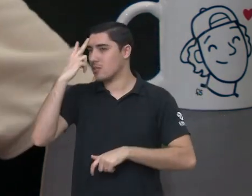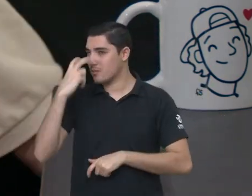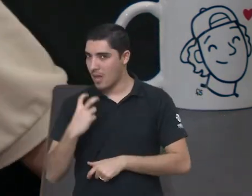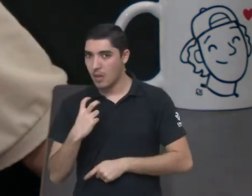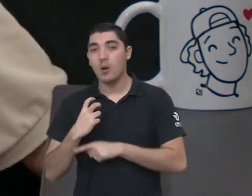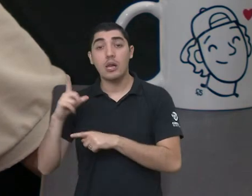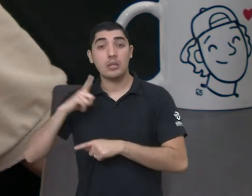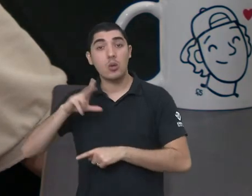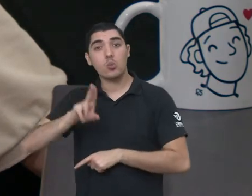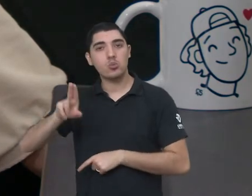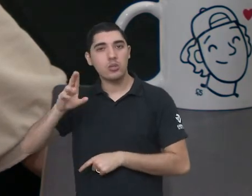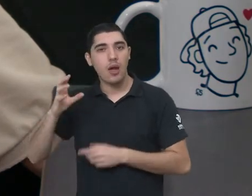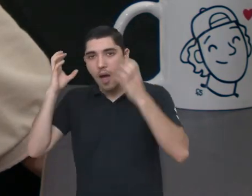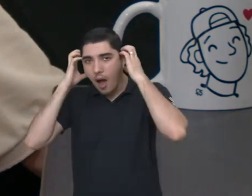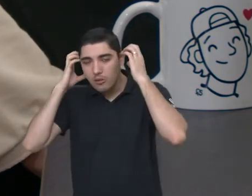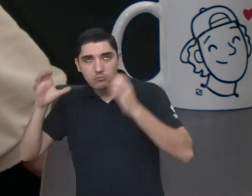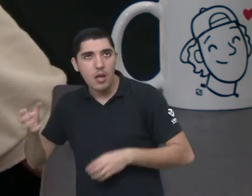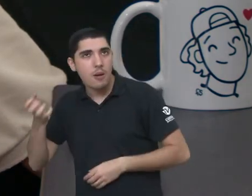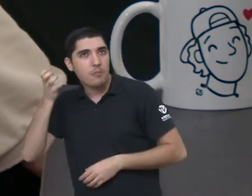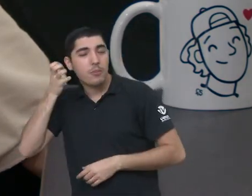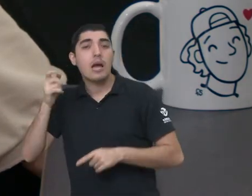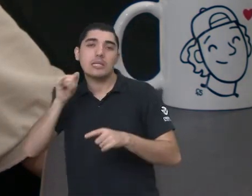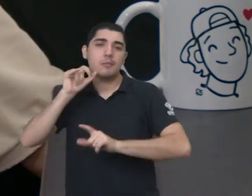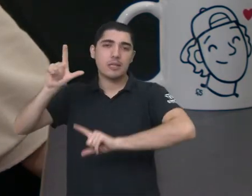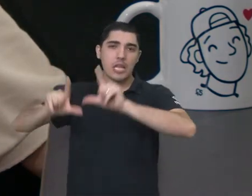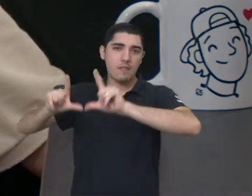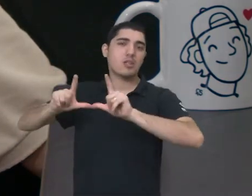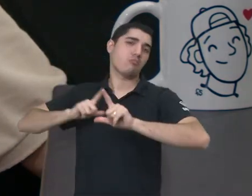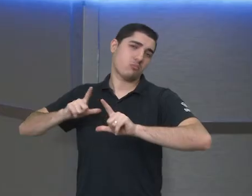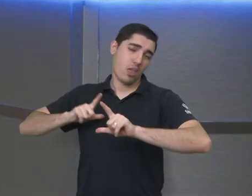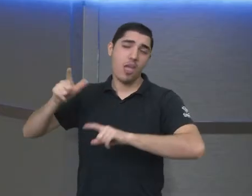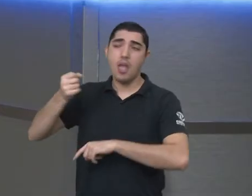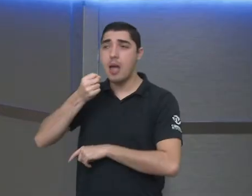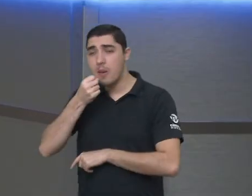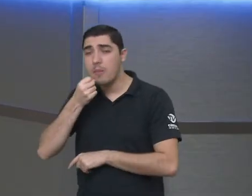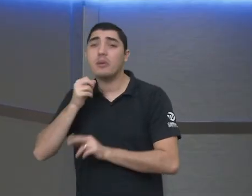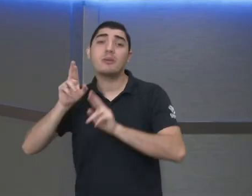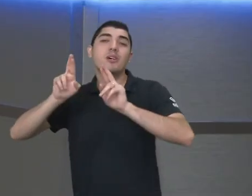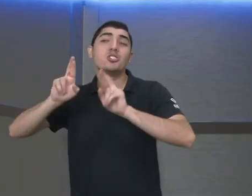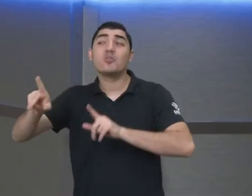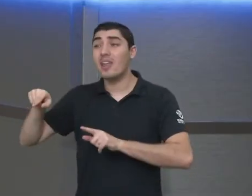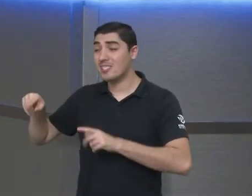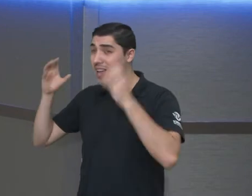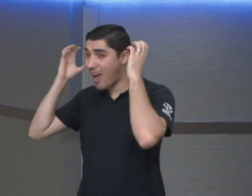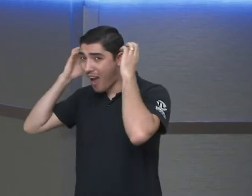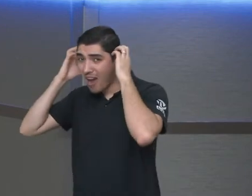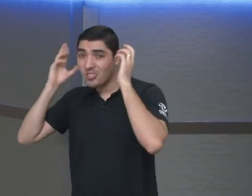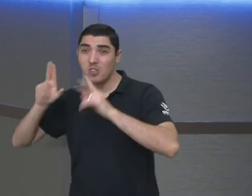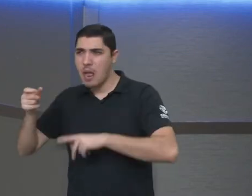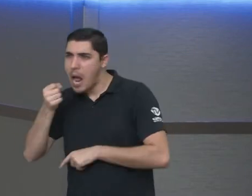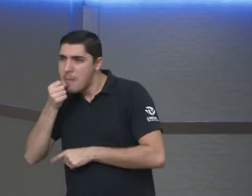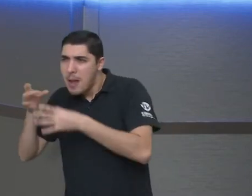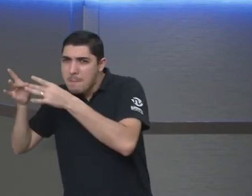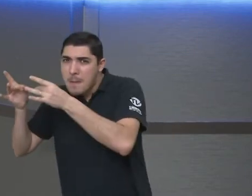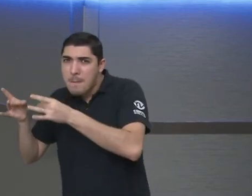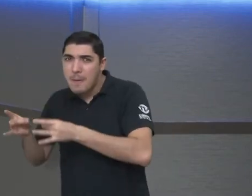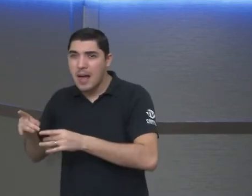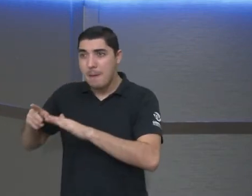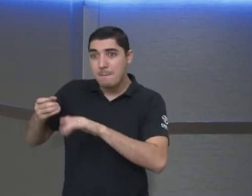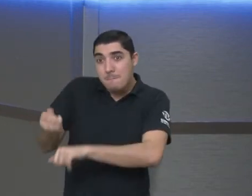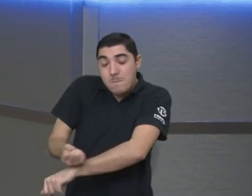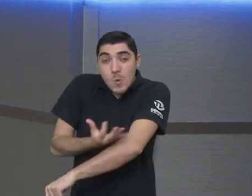não tem jeito. De lá fui para Campinas, fiquei um ano em Campinas, aí voltei para São Paulo, recebi uma proposta da Nestlé.